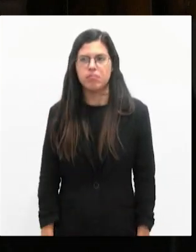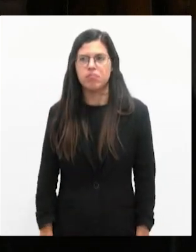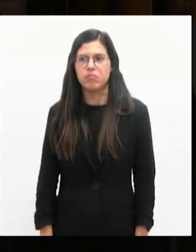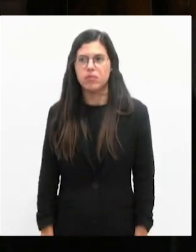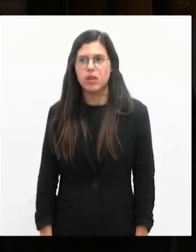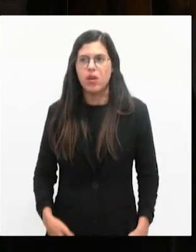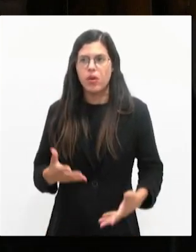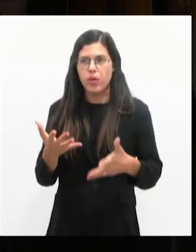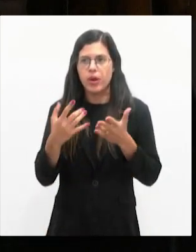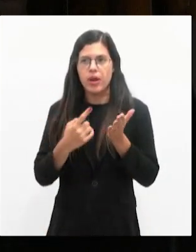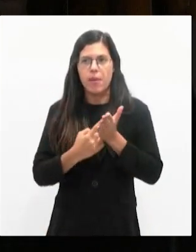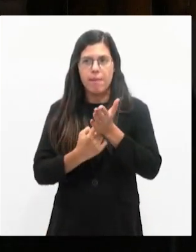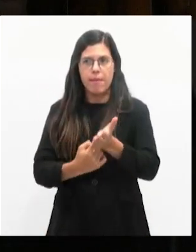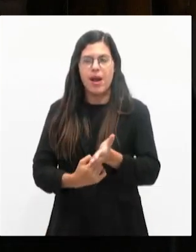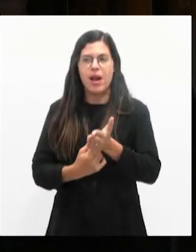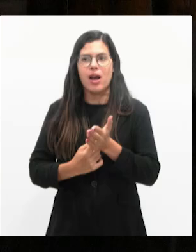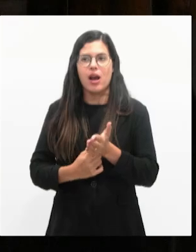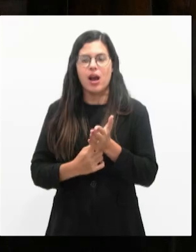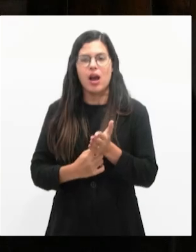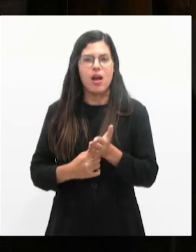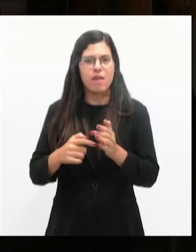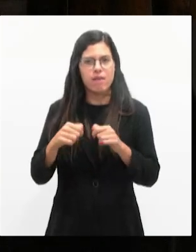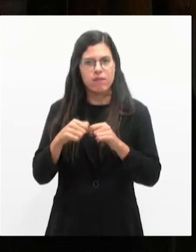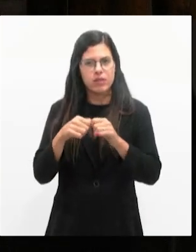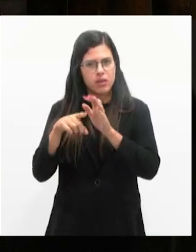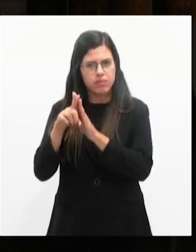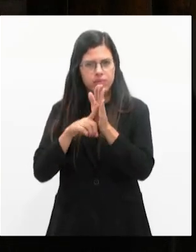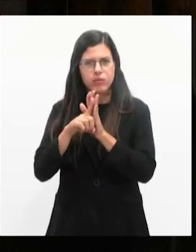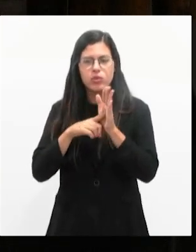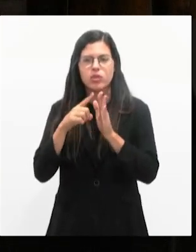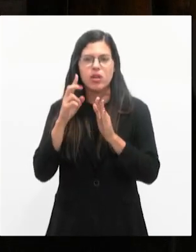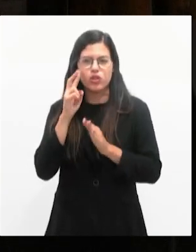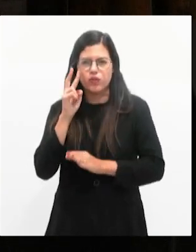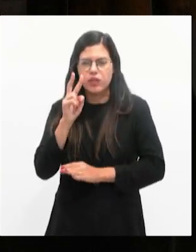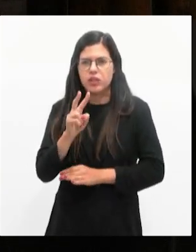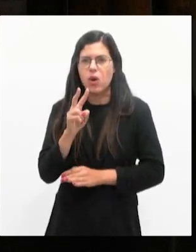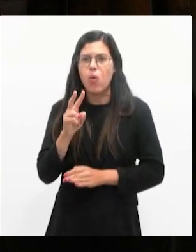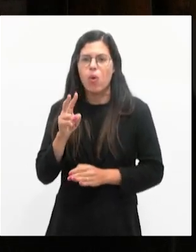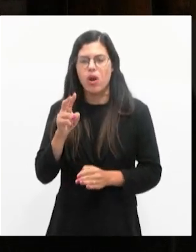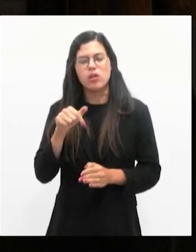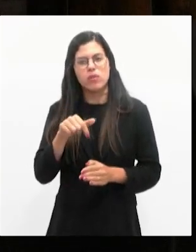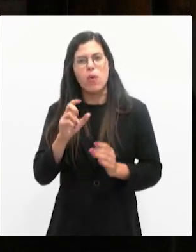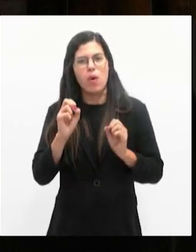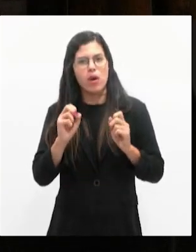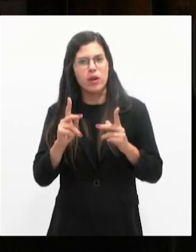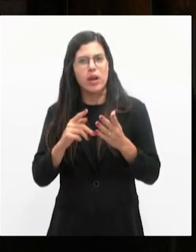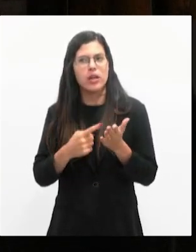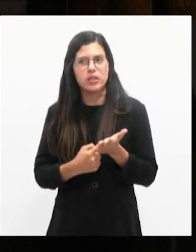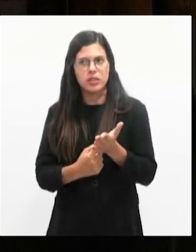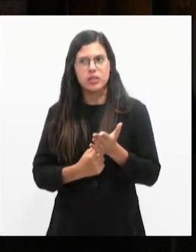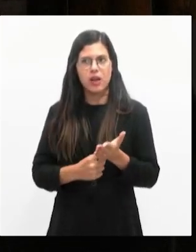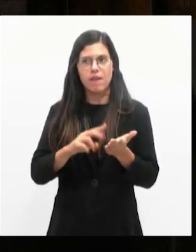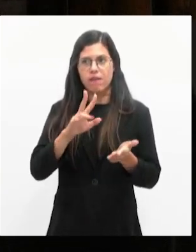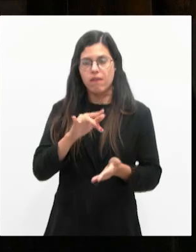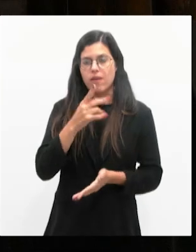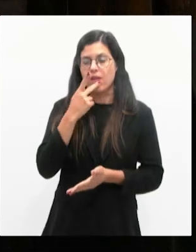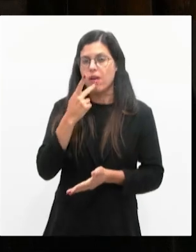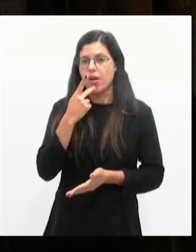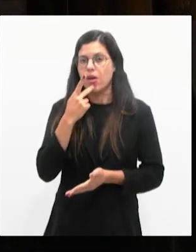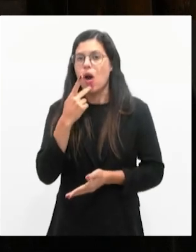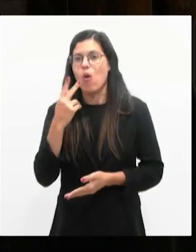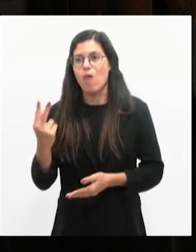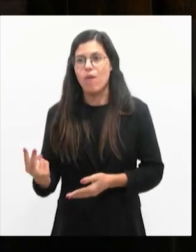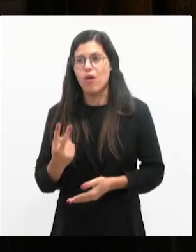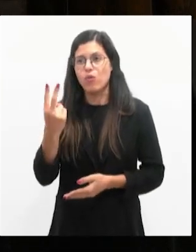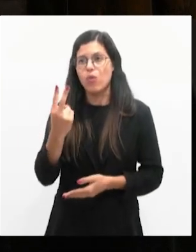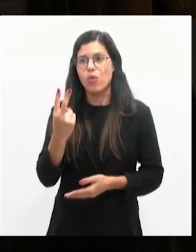Olha, eu queria marcar o exame de vista e tal. Eles vão marcar rapidamente pelo telefone. Vai te dizer o preço